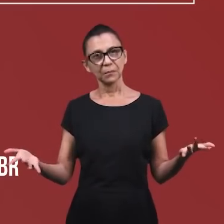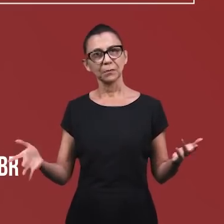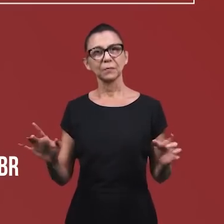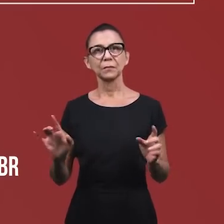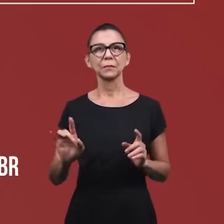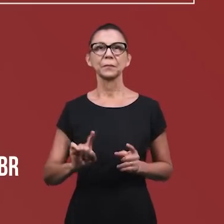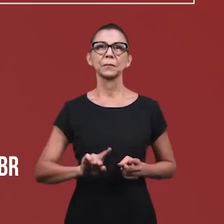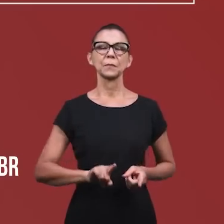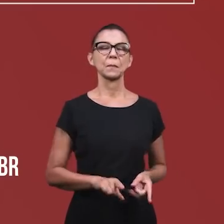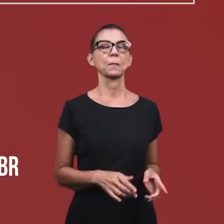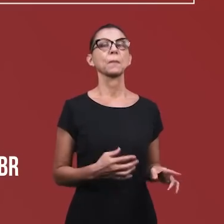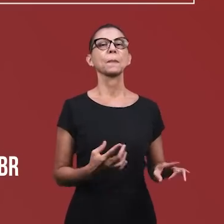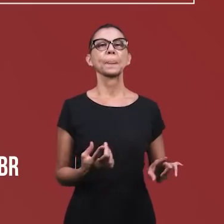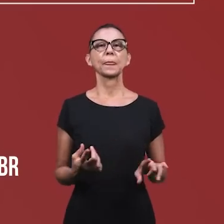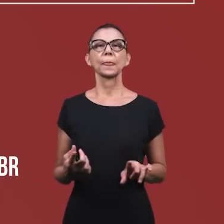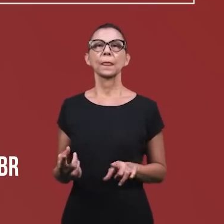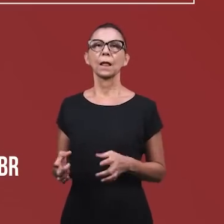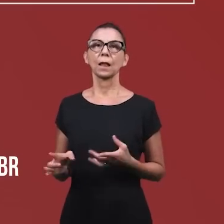jardim.